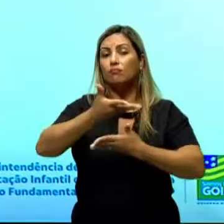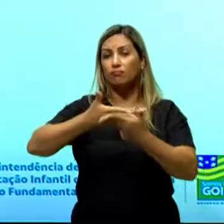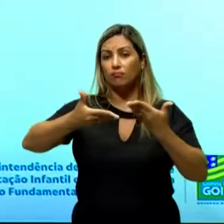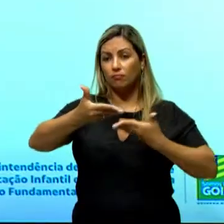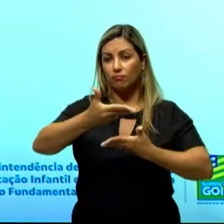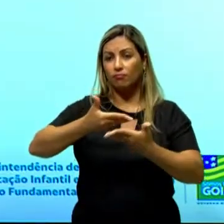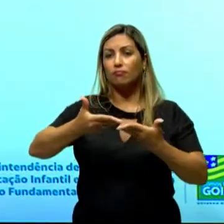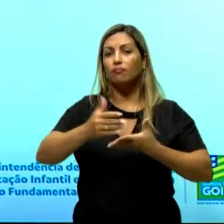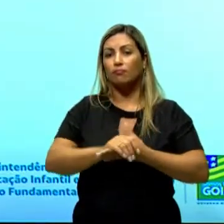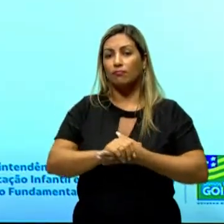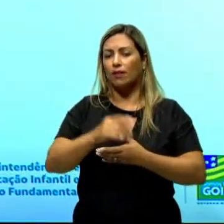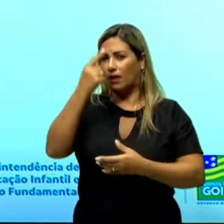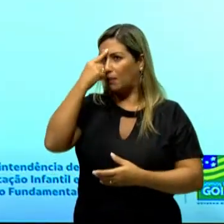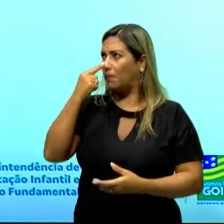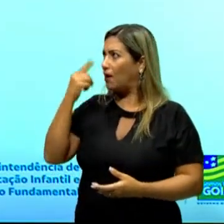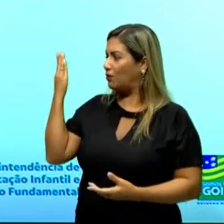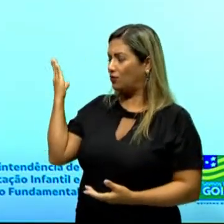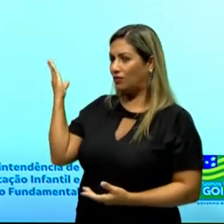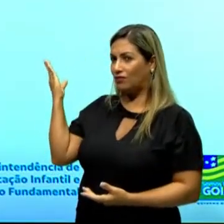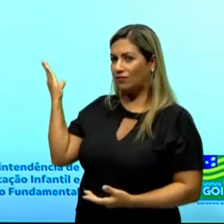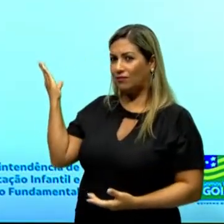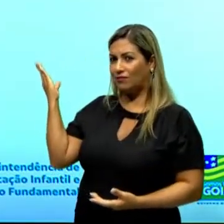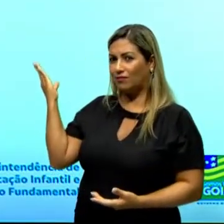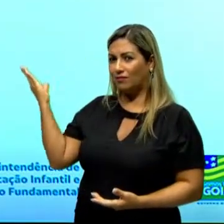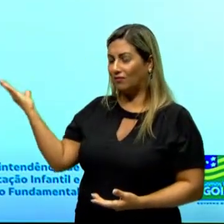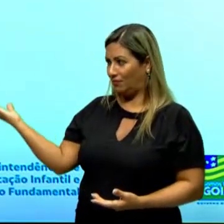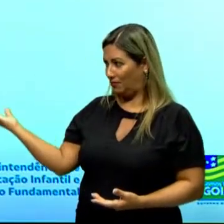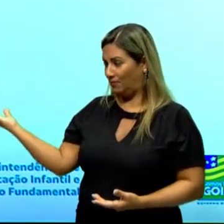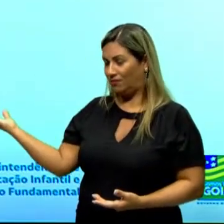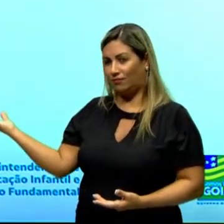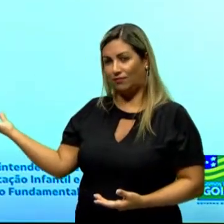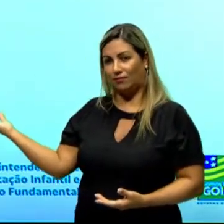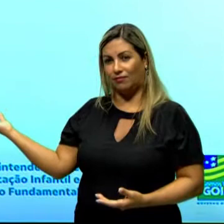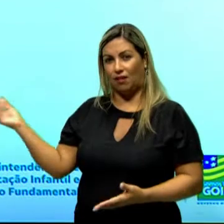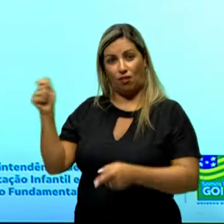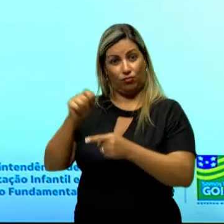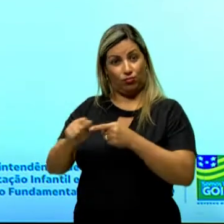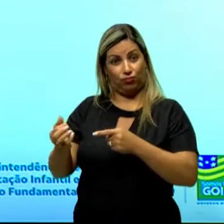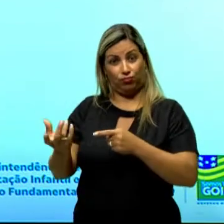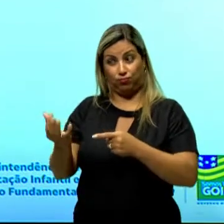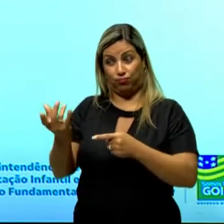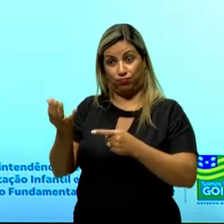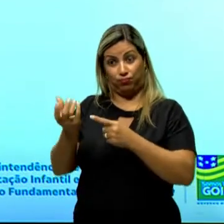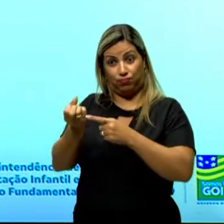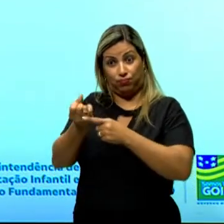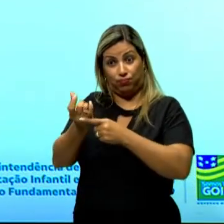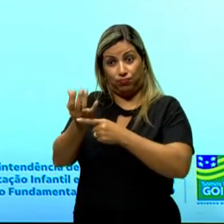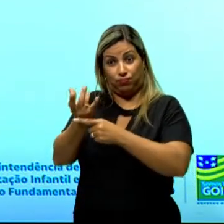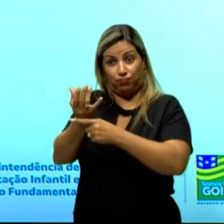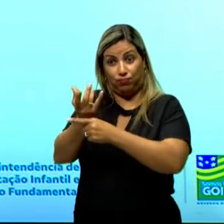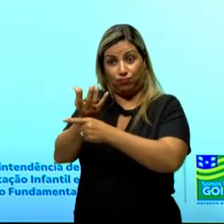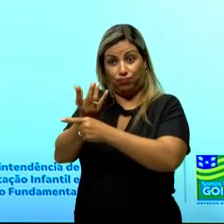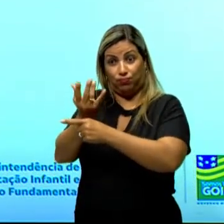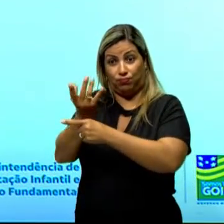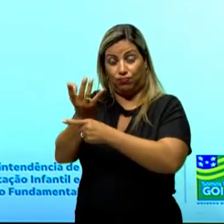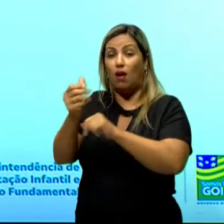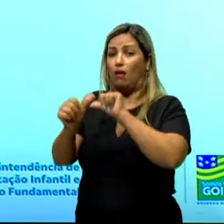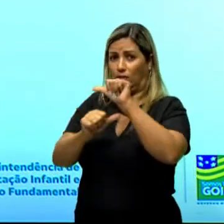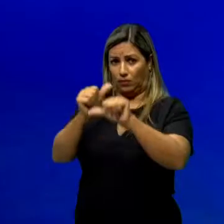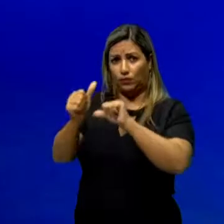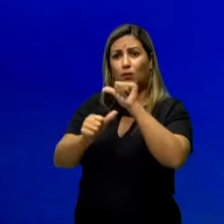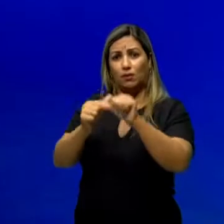exemplo. Aqui na imagem eu tenho um palito de fósforo que está em combustão. É uma reação, uma transformação